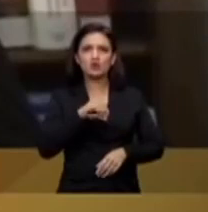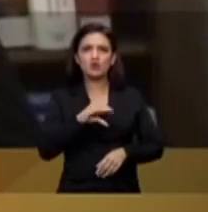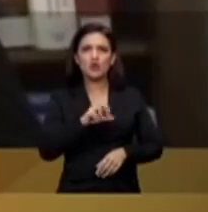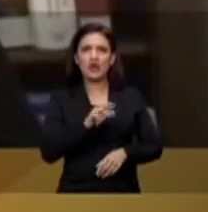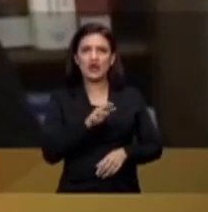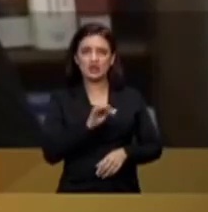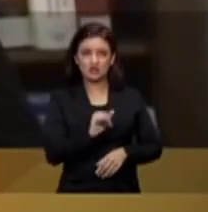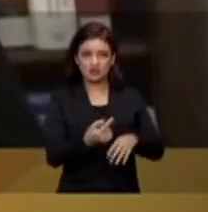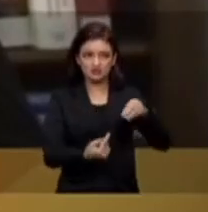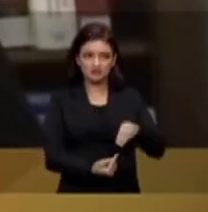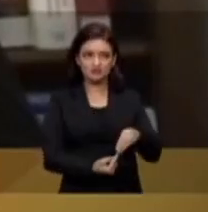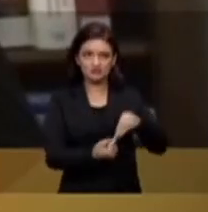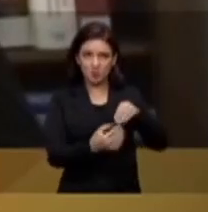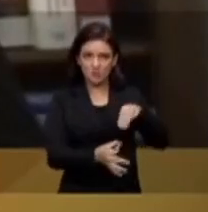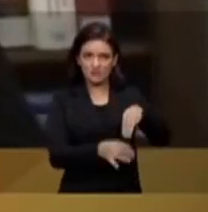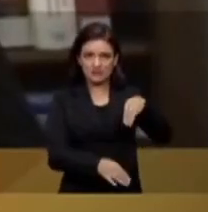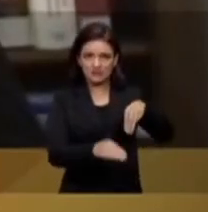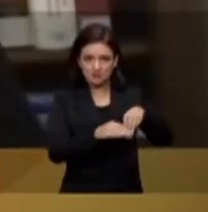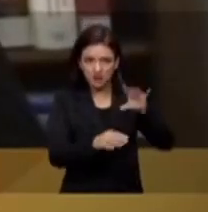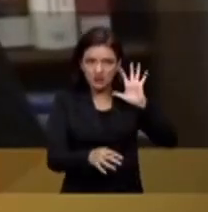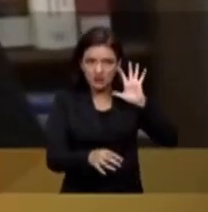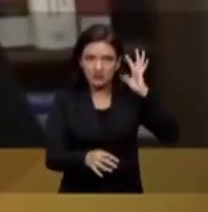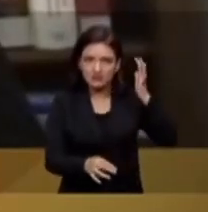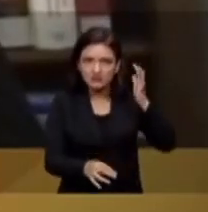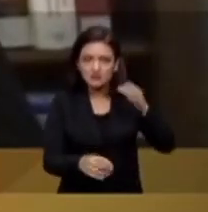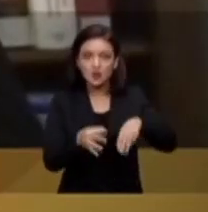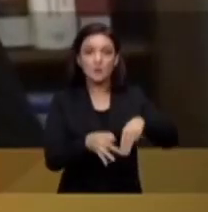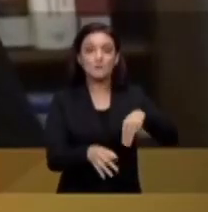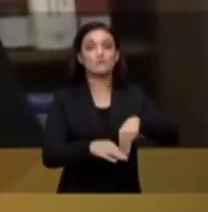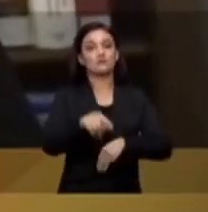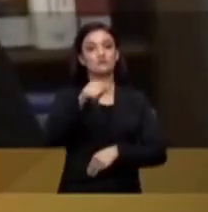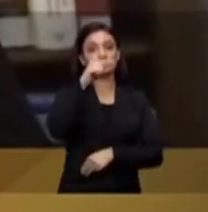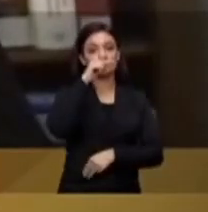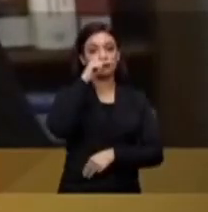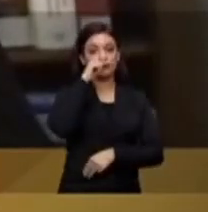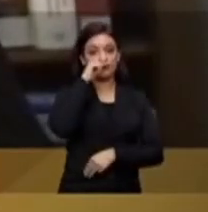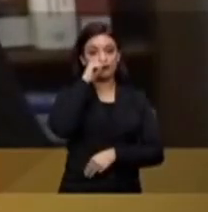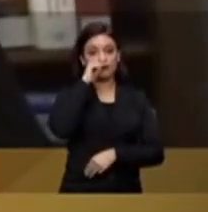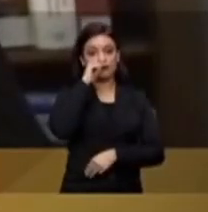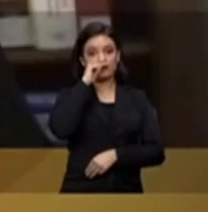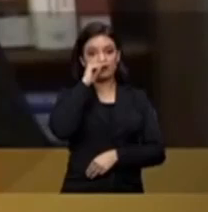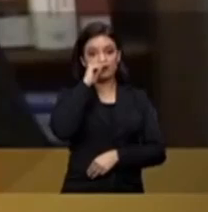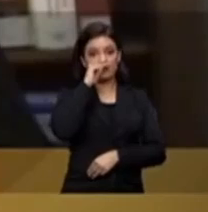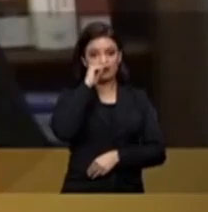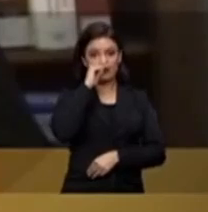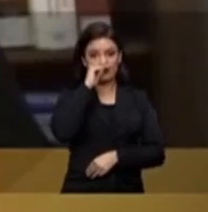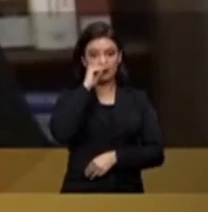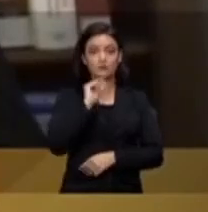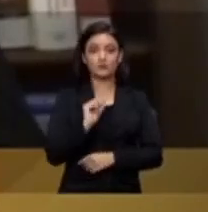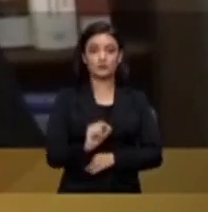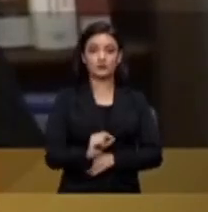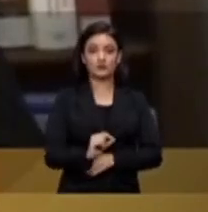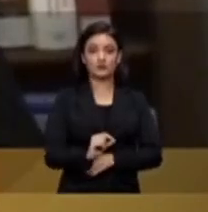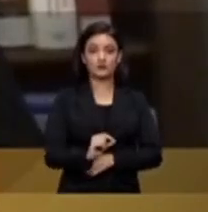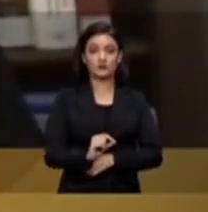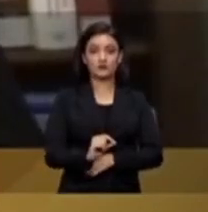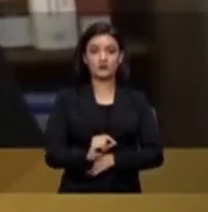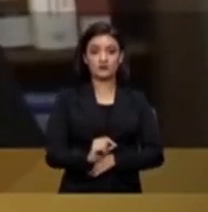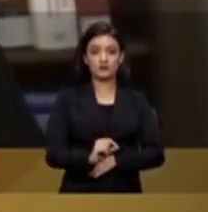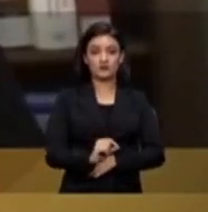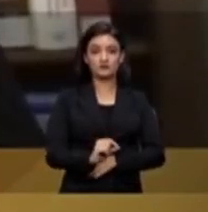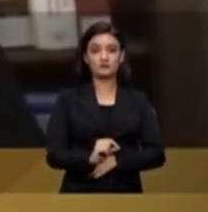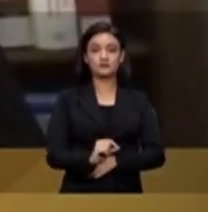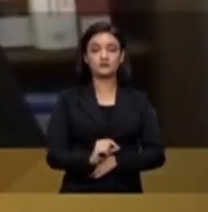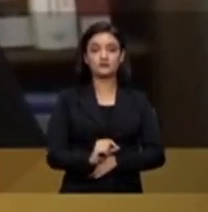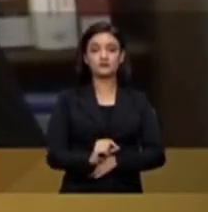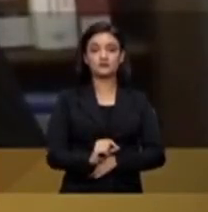relator, ministro Edson Fachin, a primeira delas nesse caso, que além de conceder a ordem, revogou